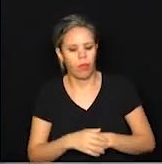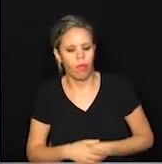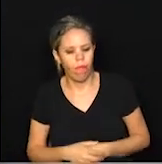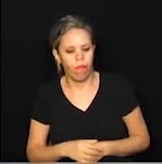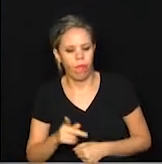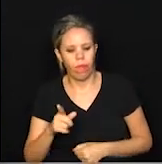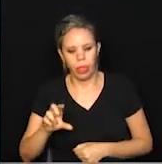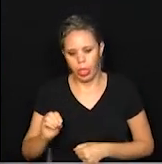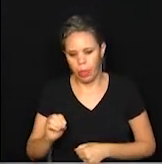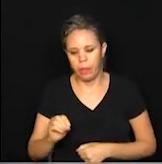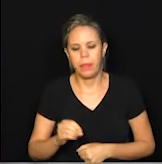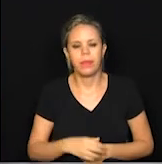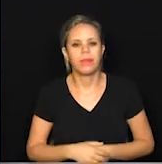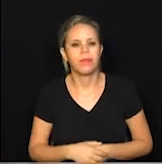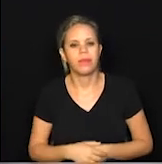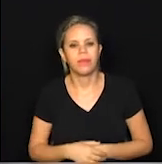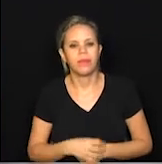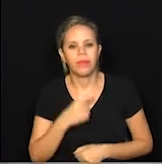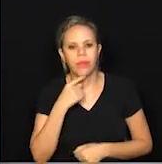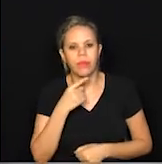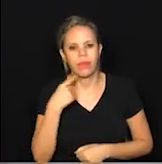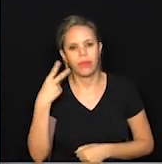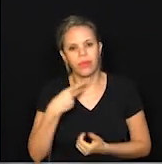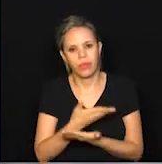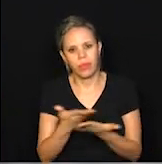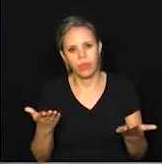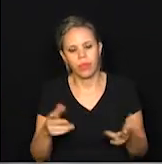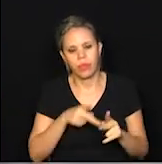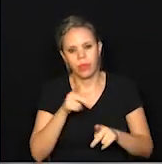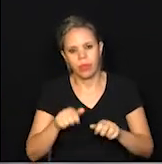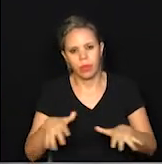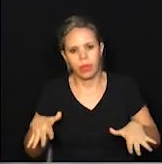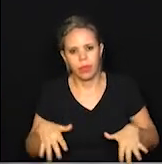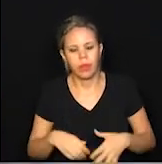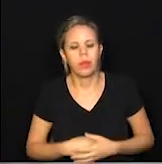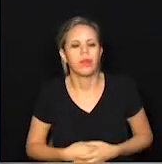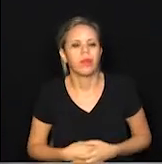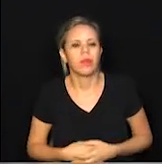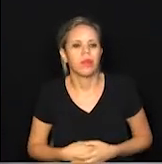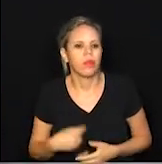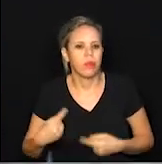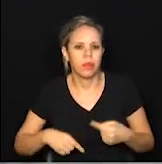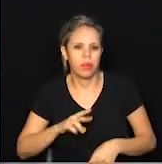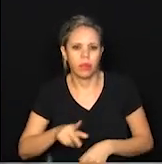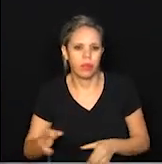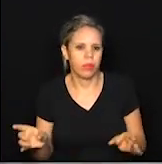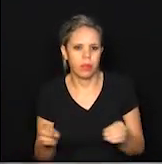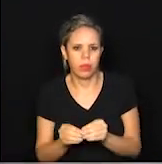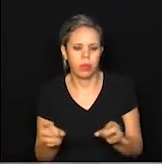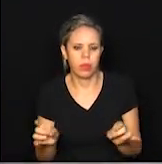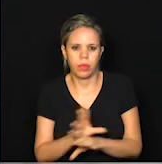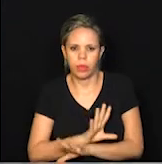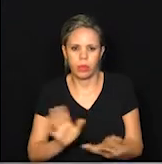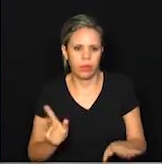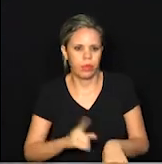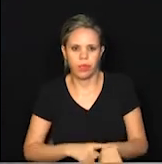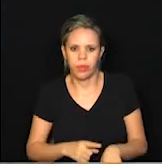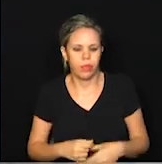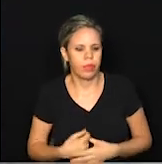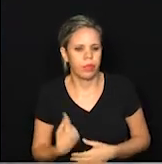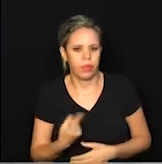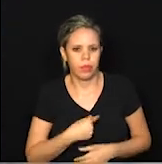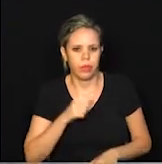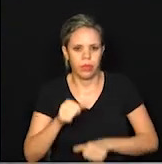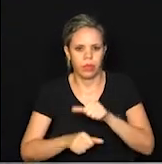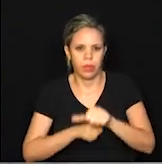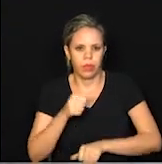Paulo Sabioni, os questionamentos dos vereadores e do público. Não é um debate que termina nesse momento, né? Nós vamos